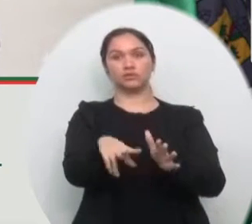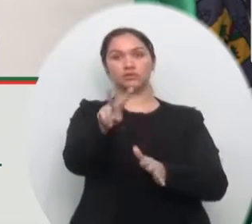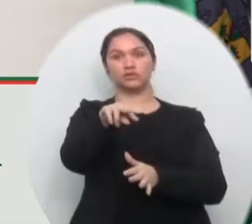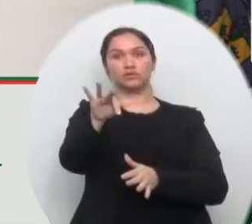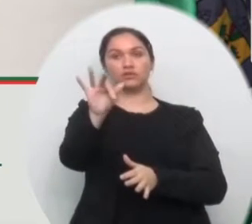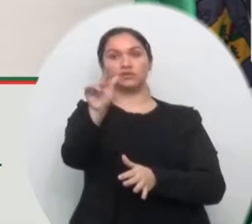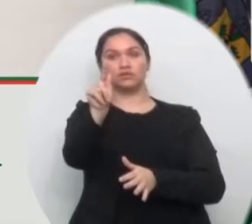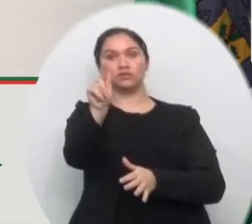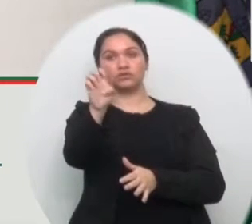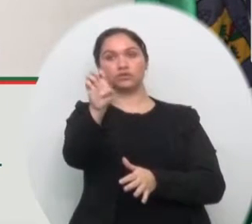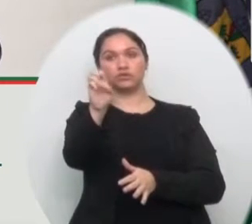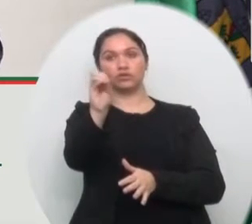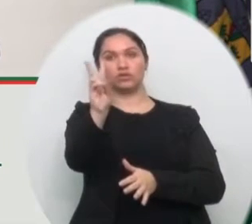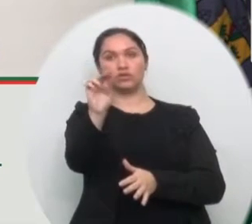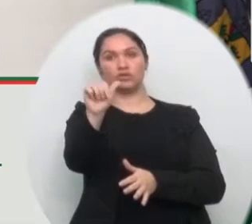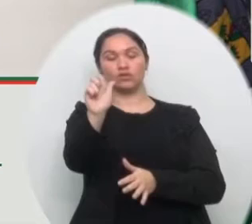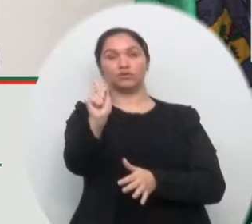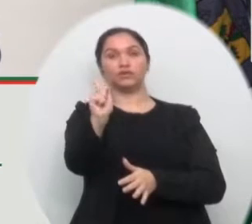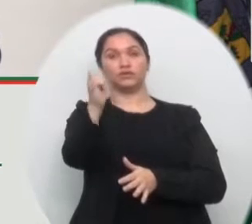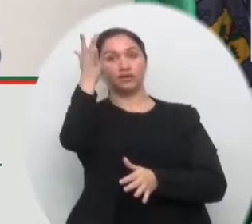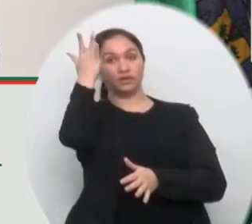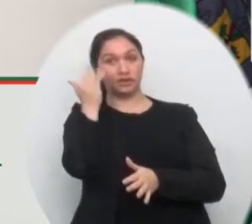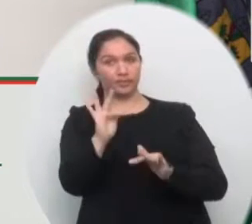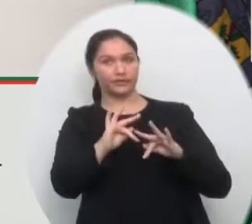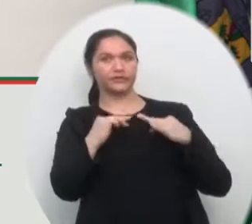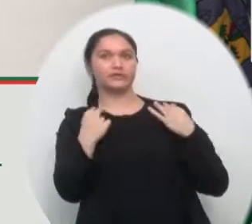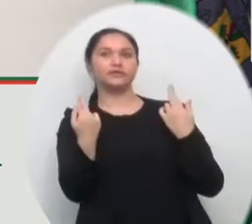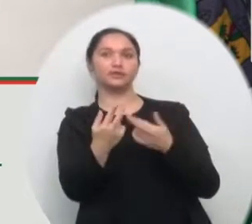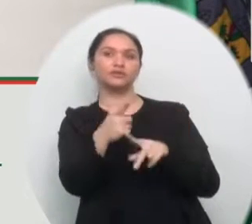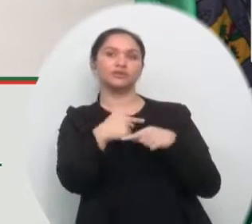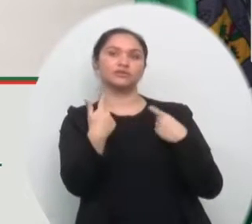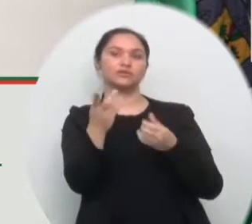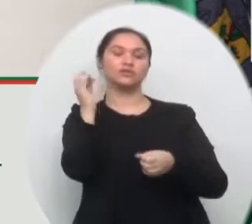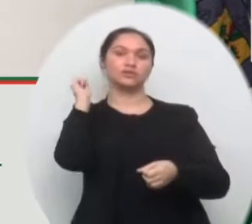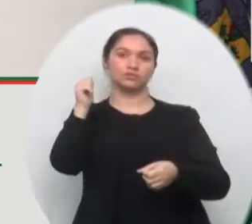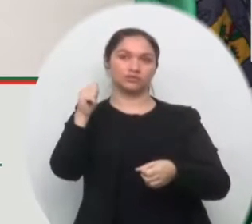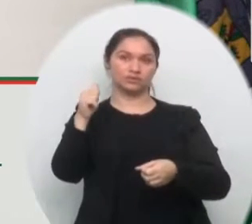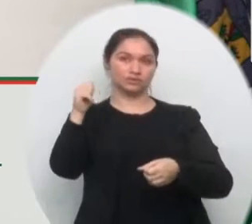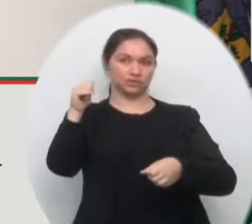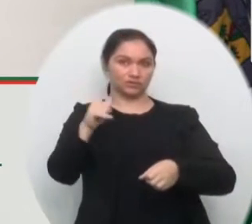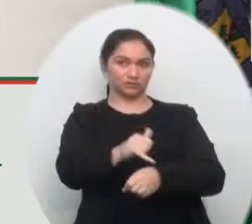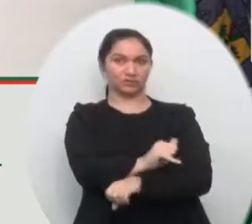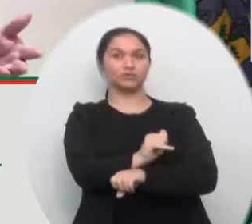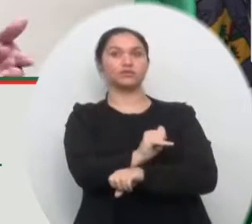Miri e também todos os vereadores, mas em especial os 2 vereadores que são da nossa região, que não vão, em